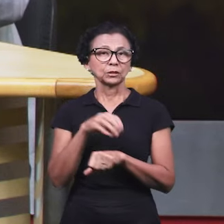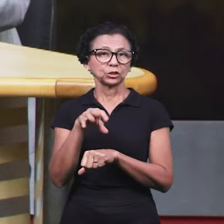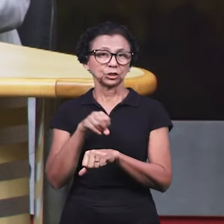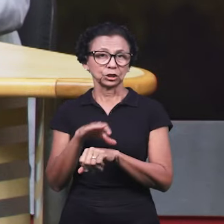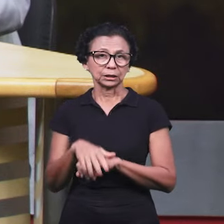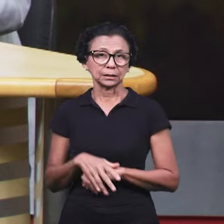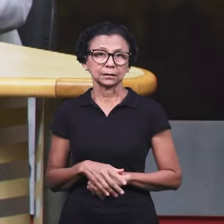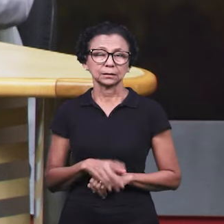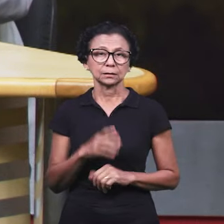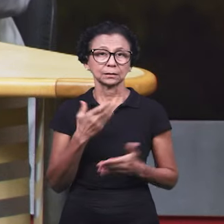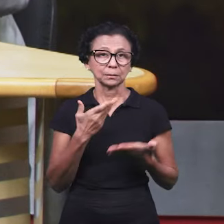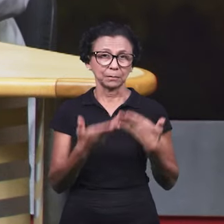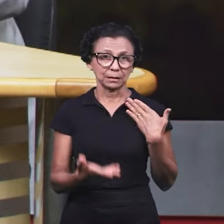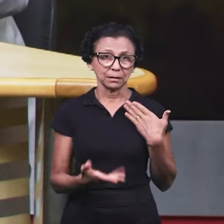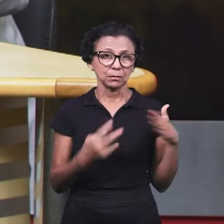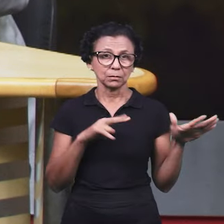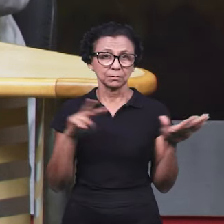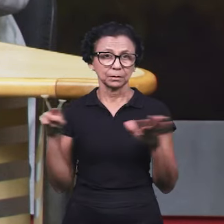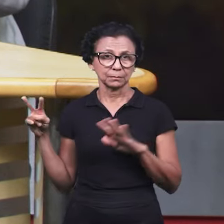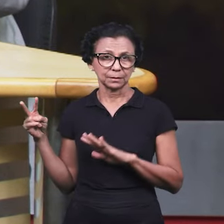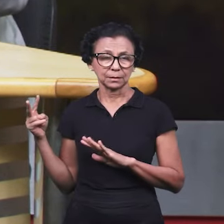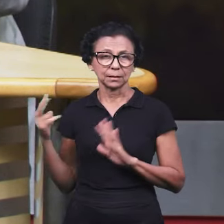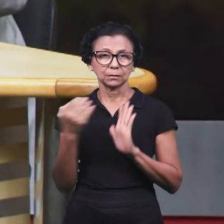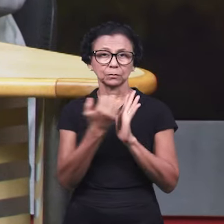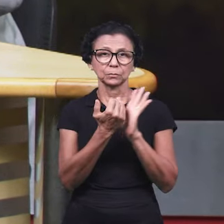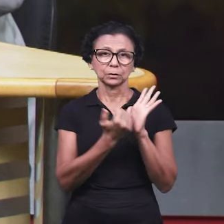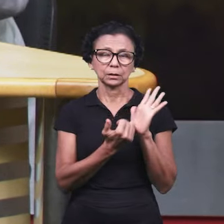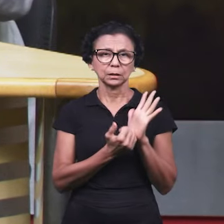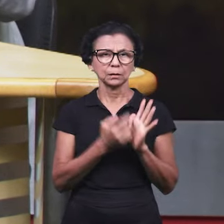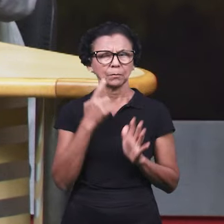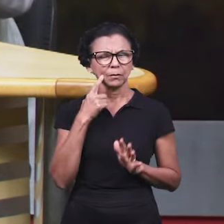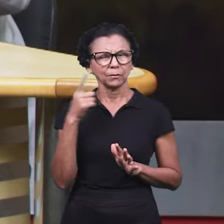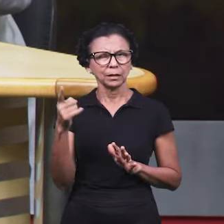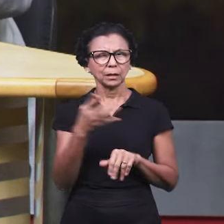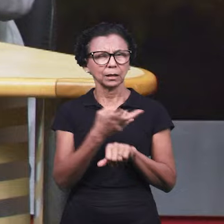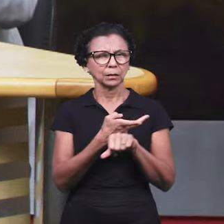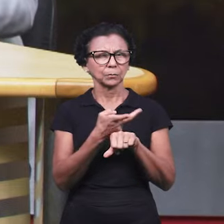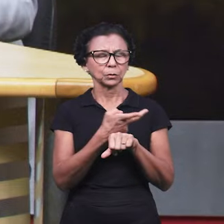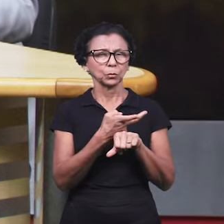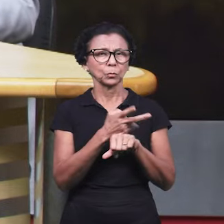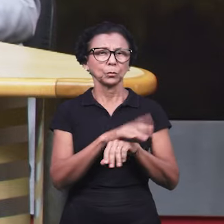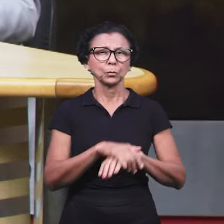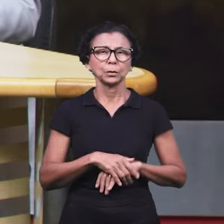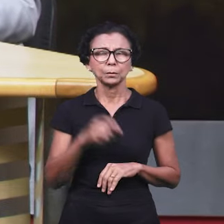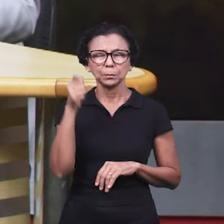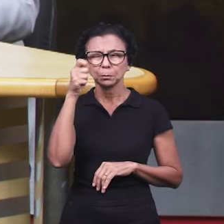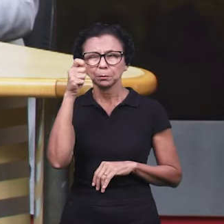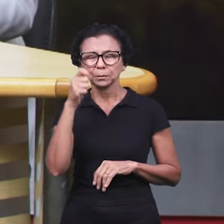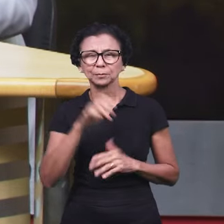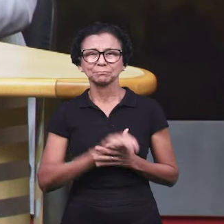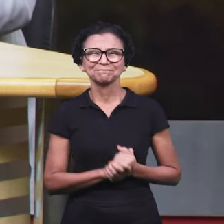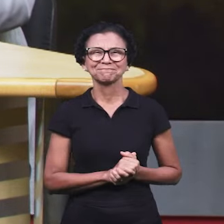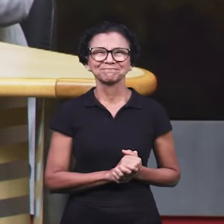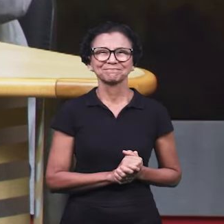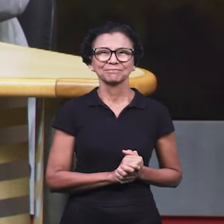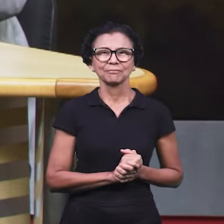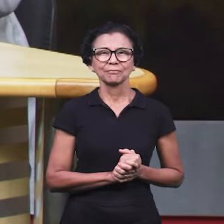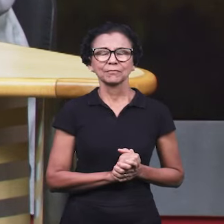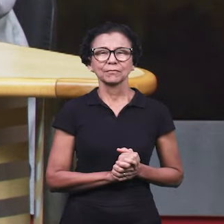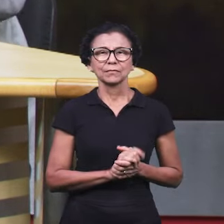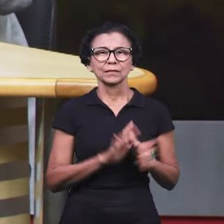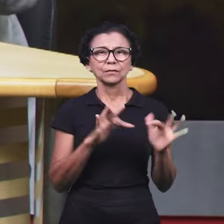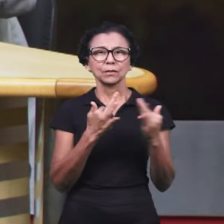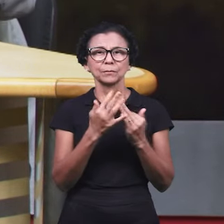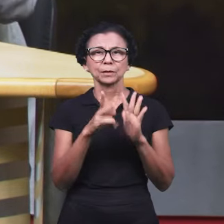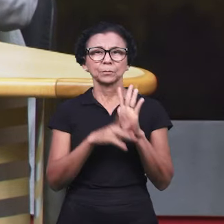passada assista vai no nosso canal do YouTube você coloca lá família o projeto de Deus pela data Você assiste o programa da semana passada